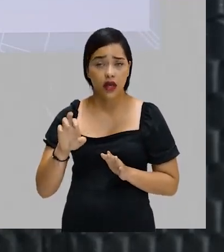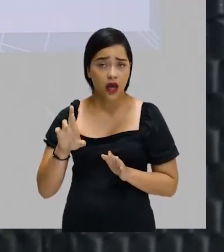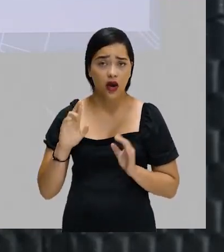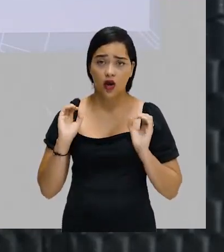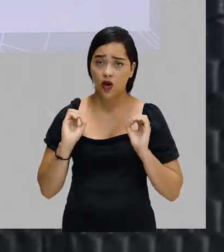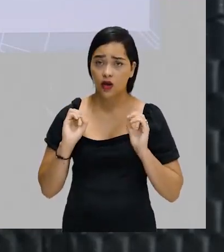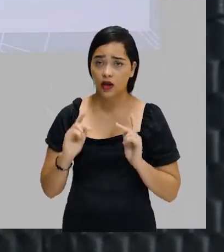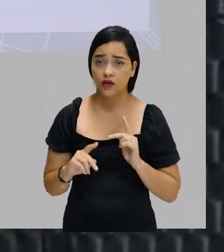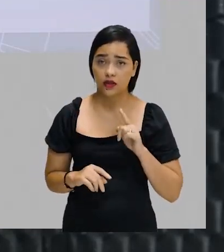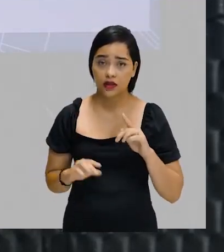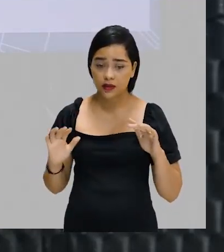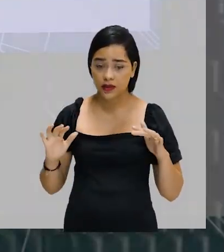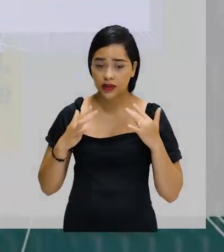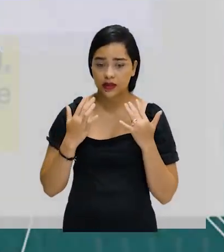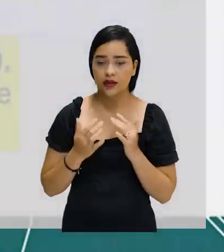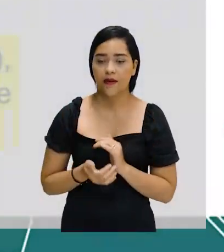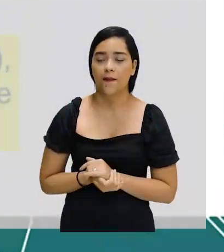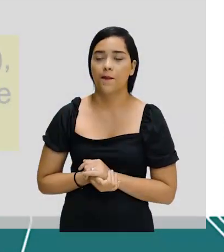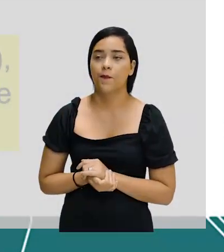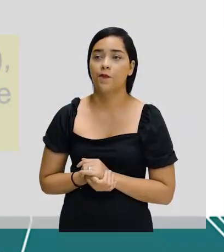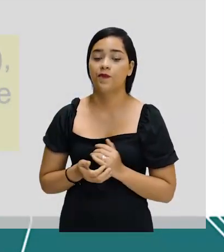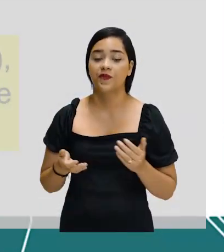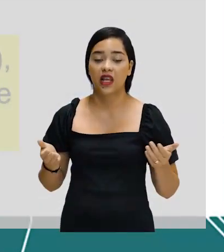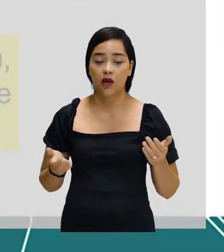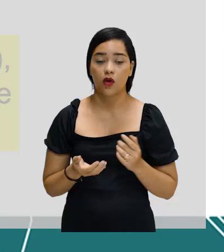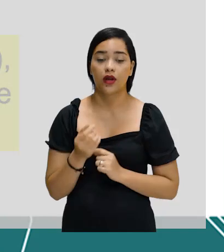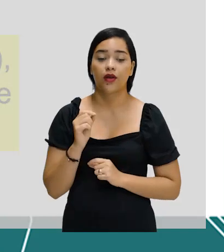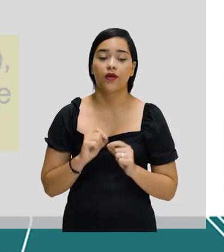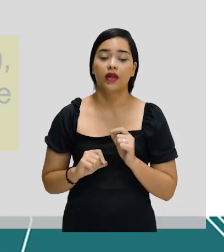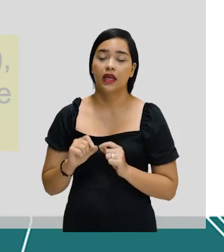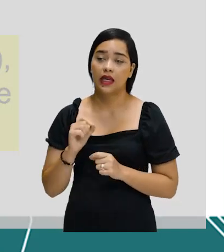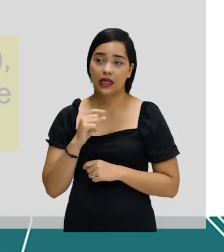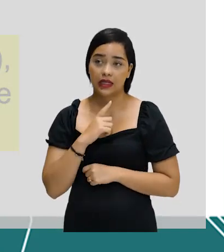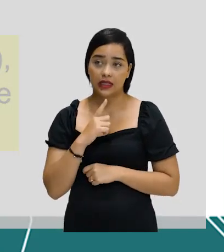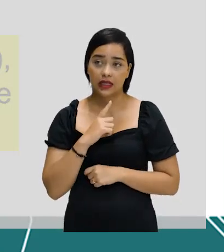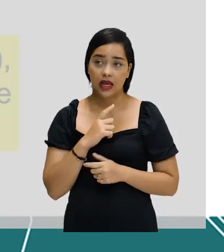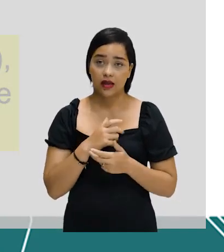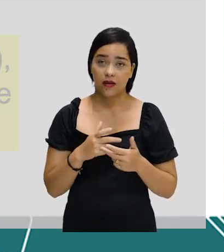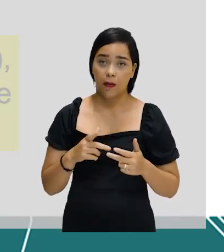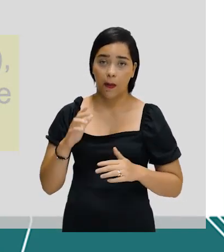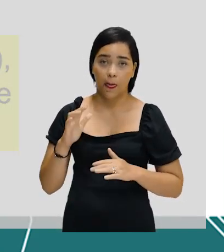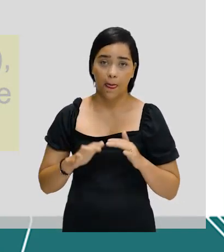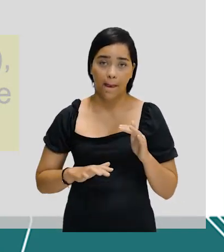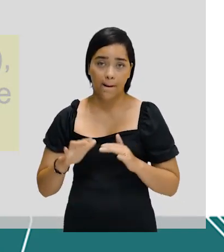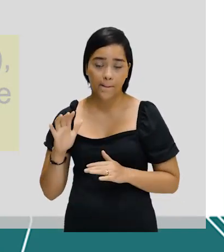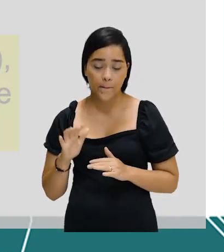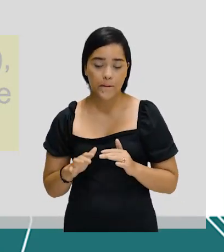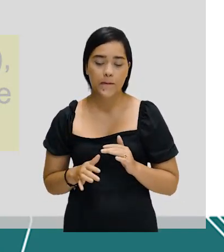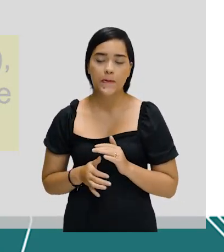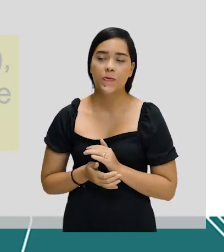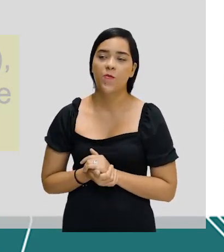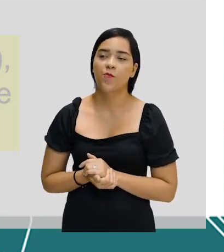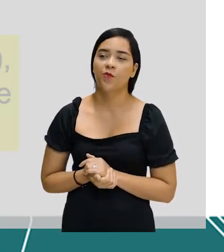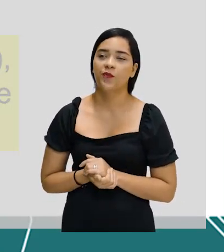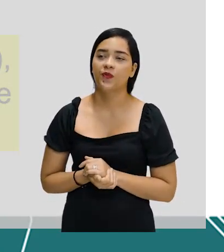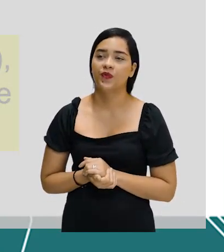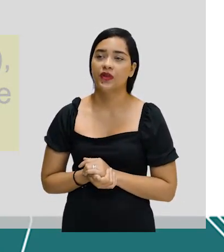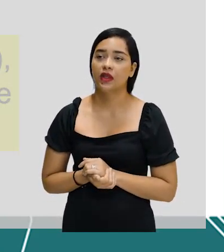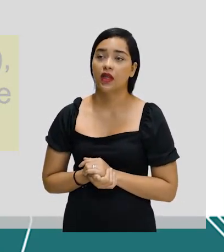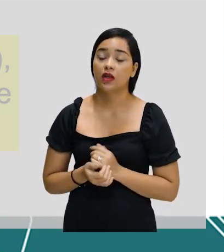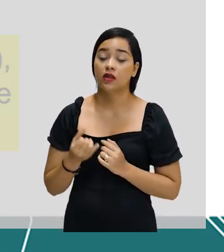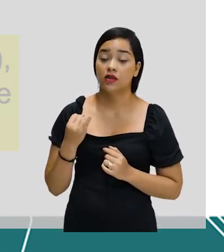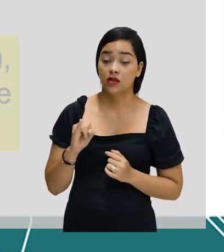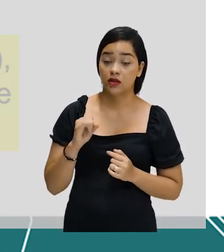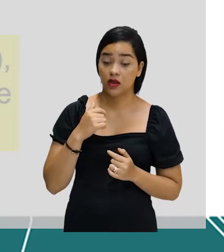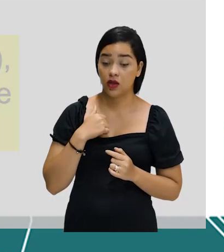bola. Você está prestando atenção. Vamos agora às proporções. Turminha, se